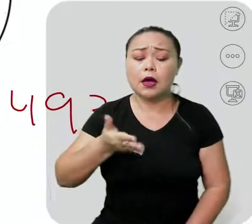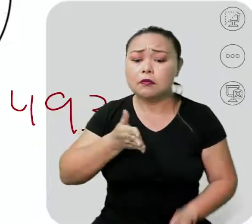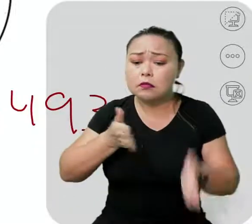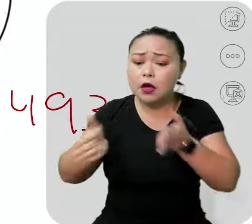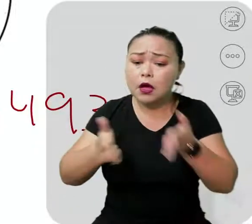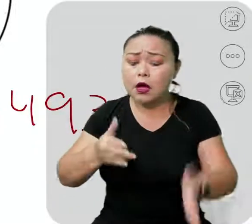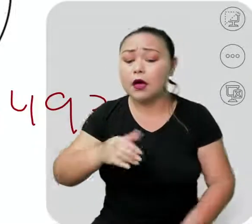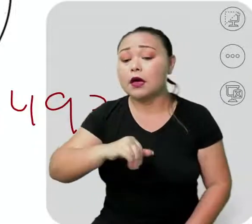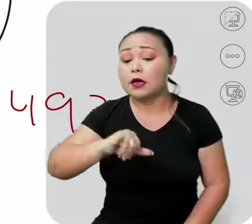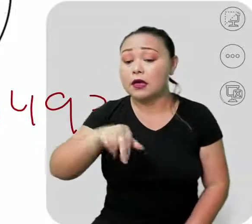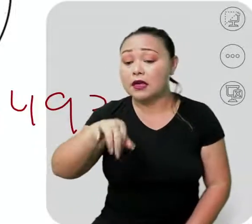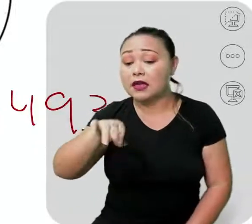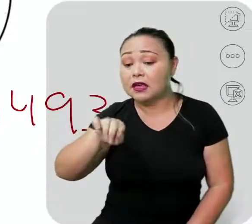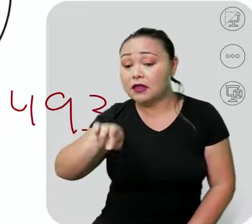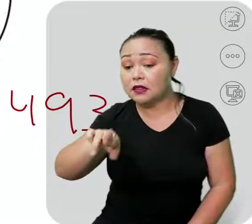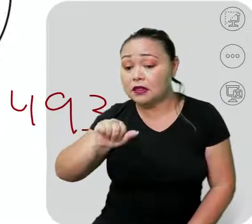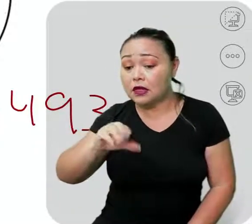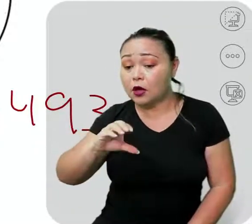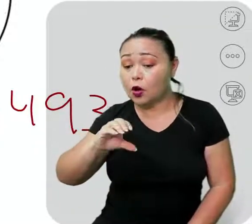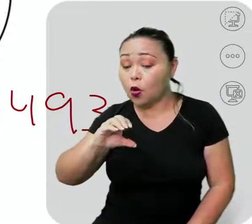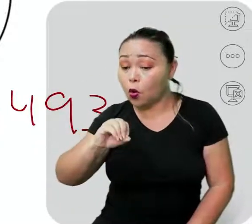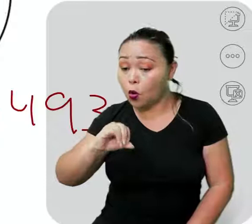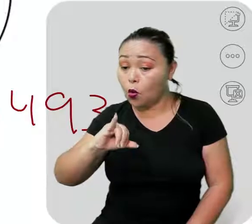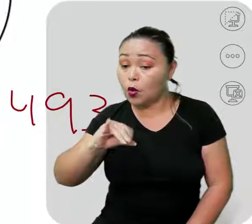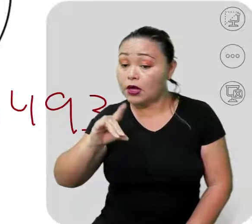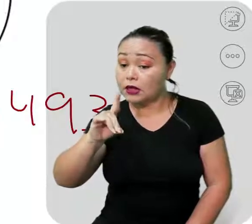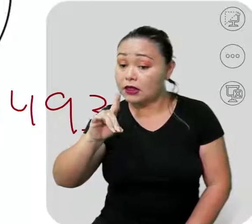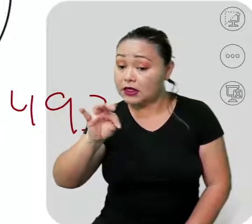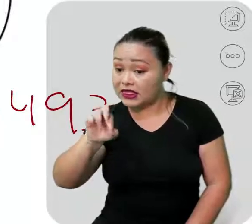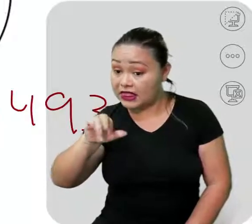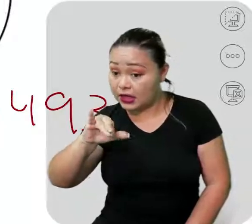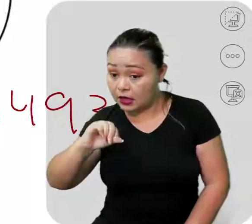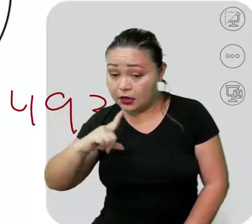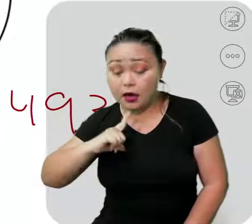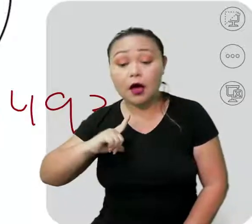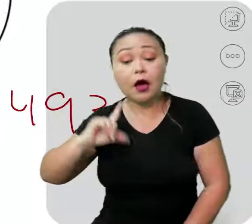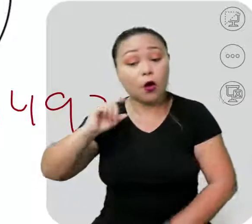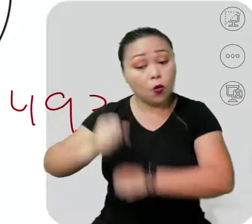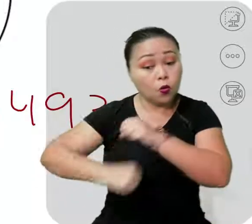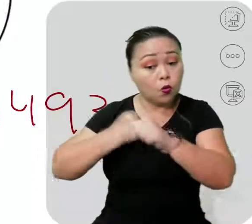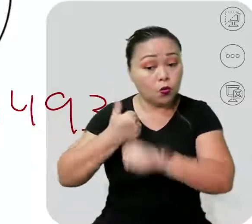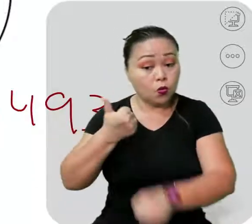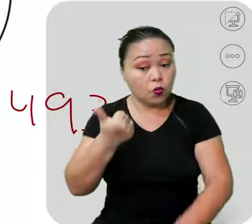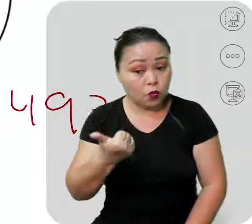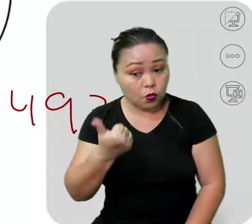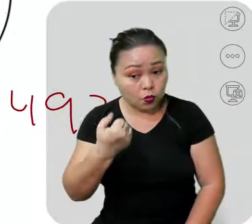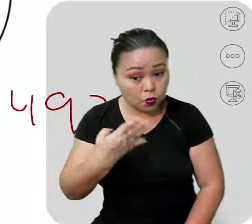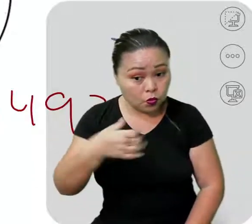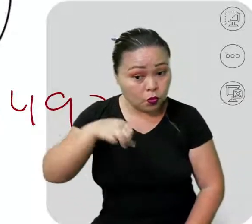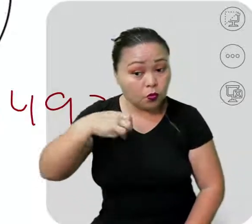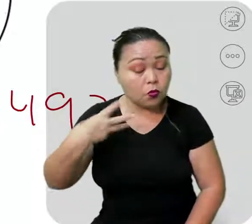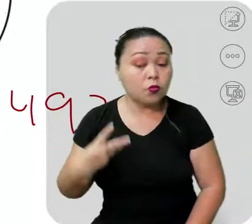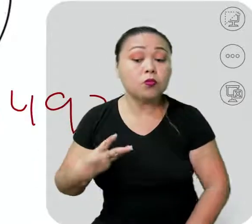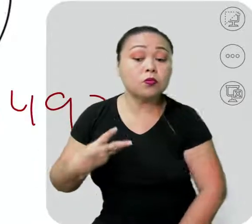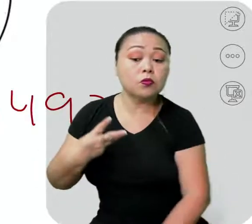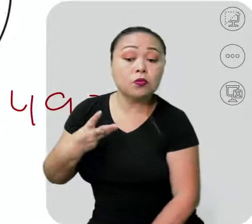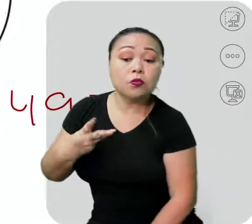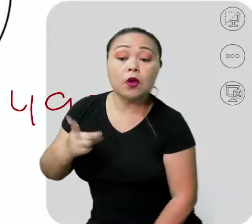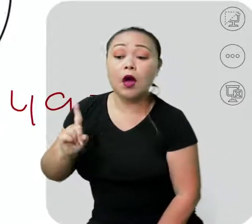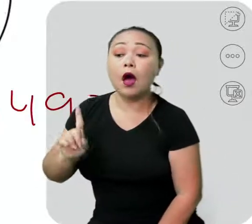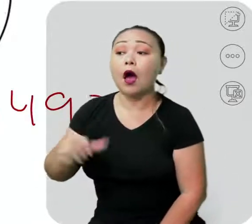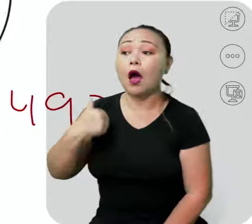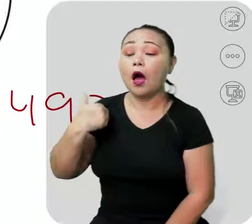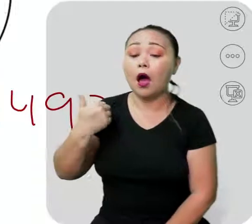e o Papa Alexandre te sexto ele vai determinar de